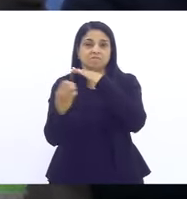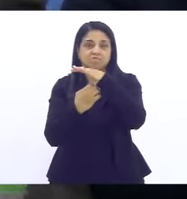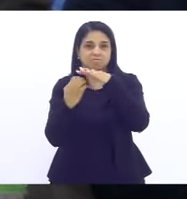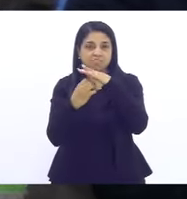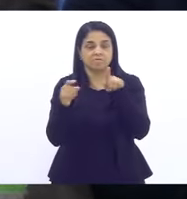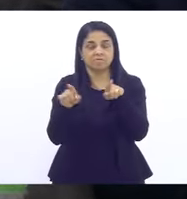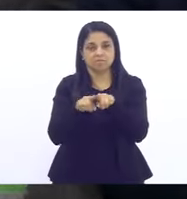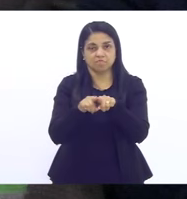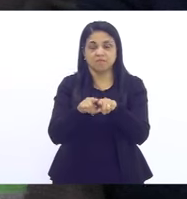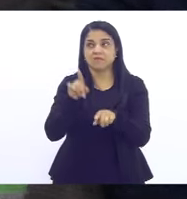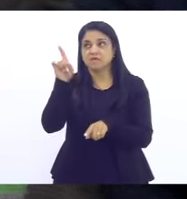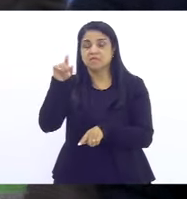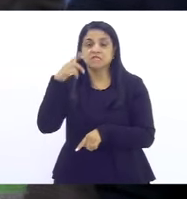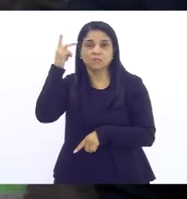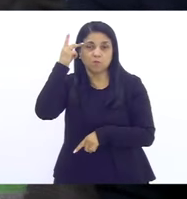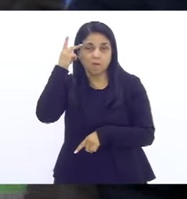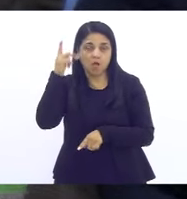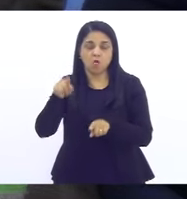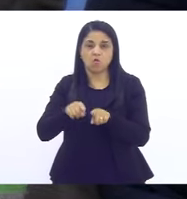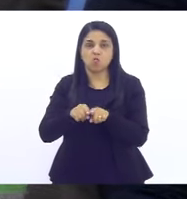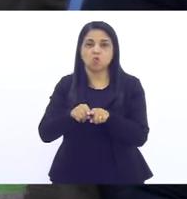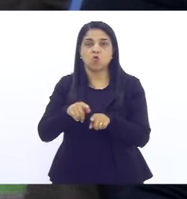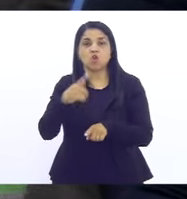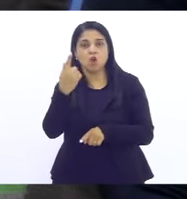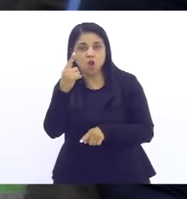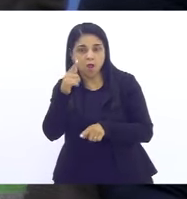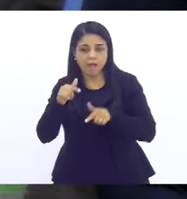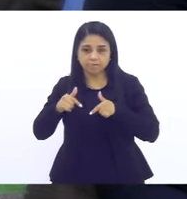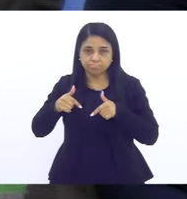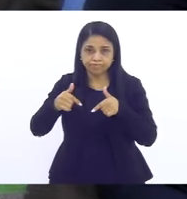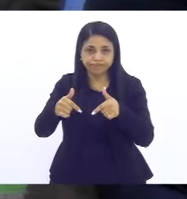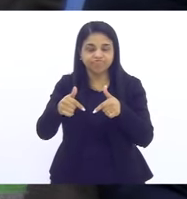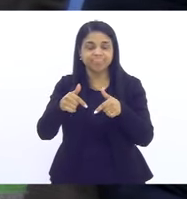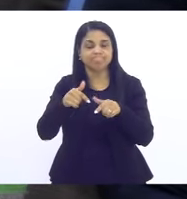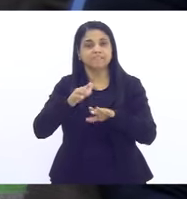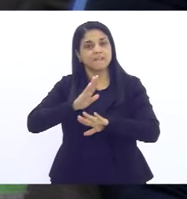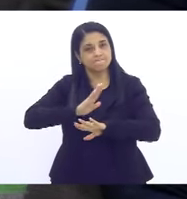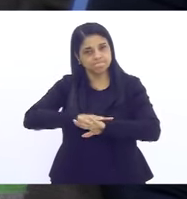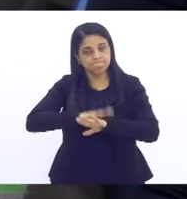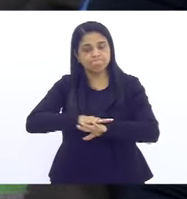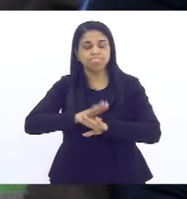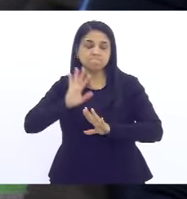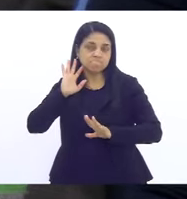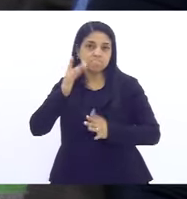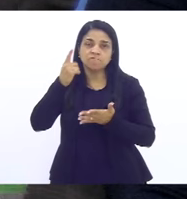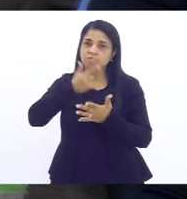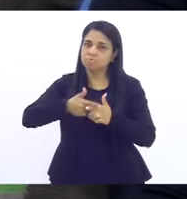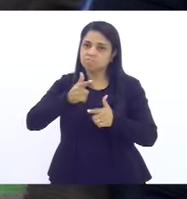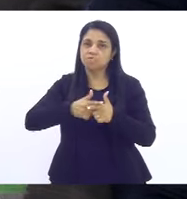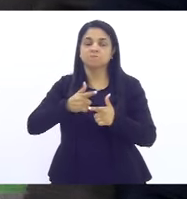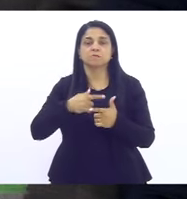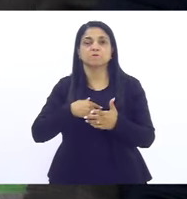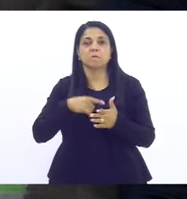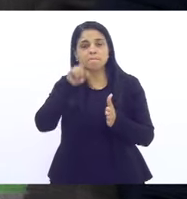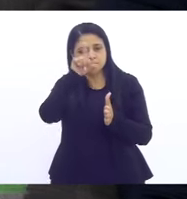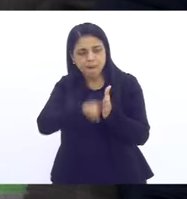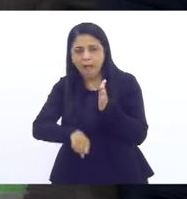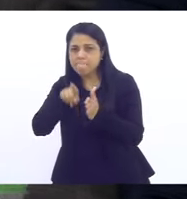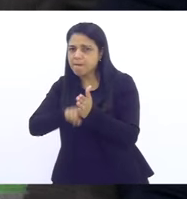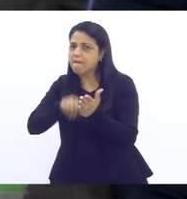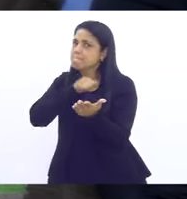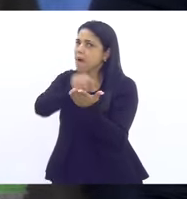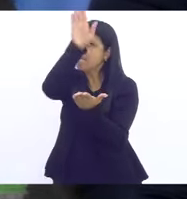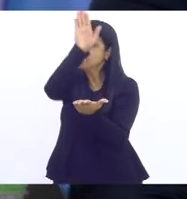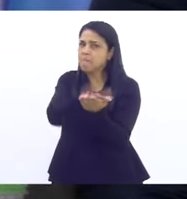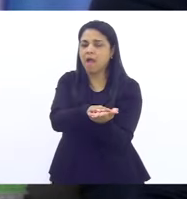agiu, Goiás agiu, tem que cortar na carne, cara. Tem que cortar no bolso deles, pô. No bolso deles.